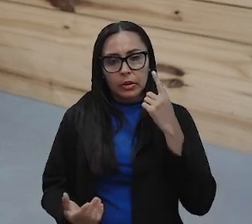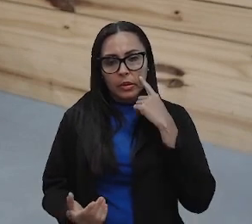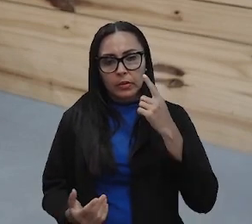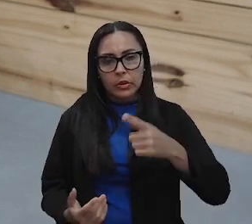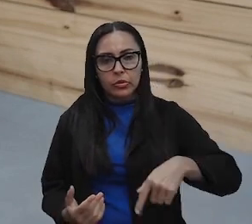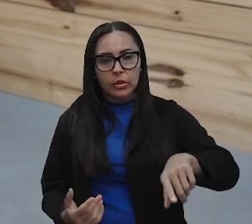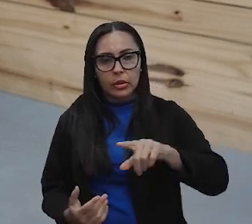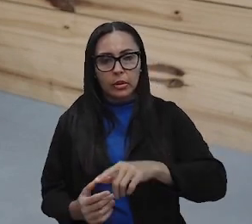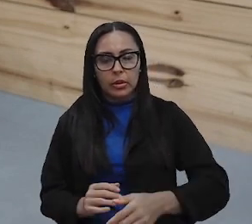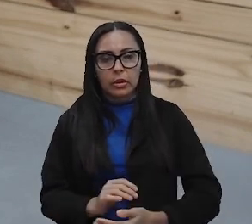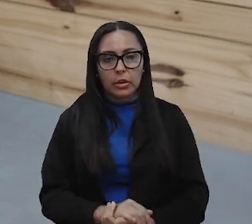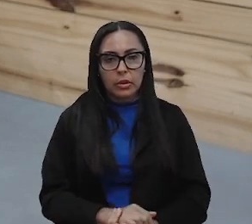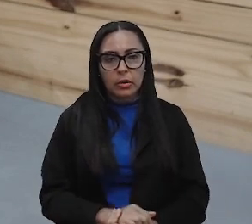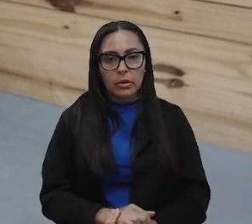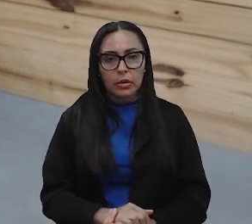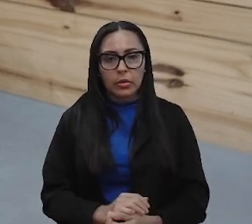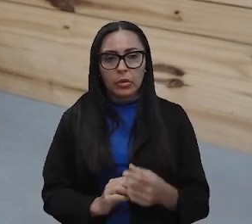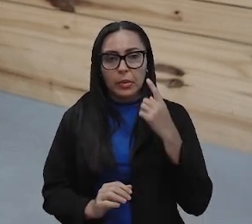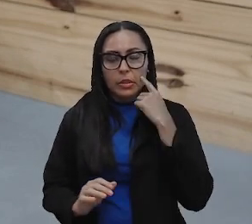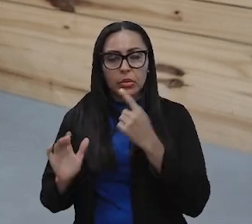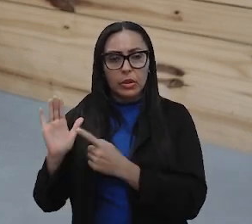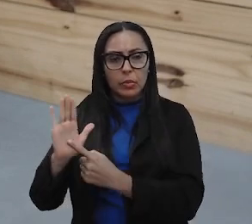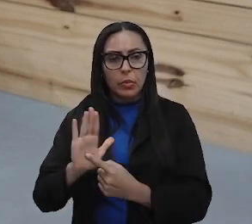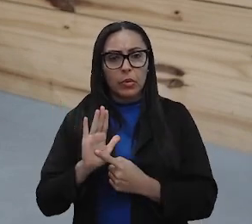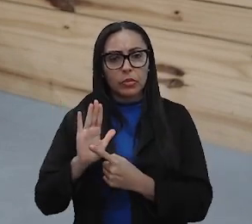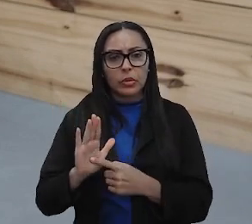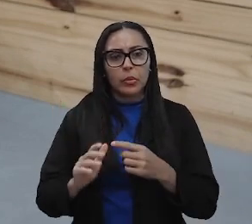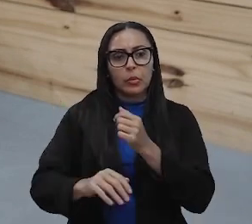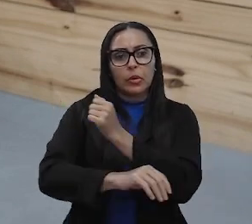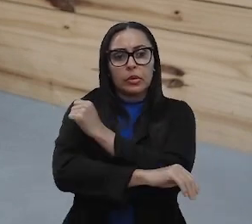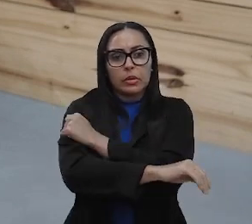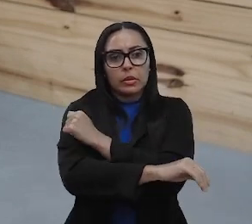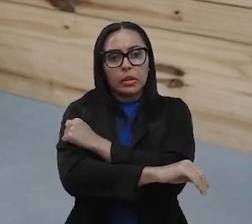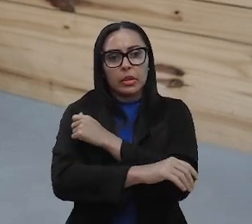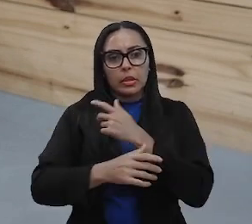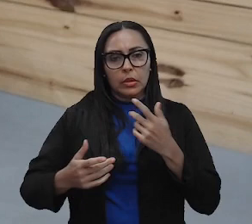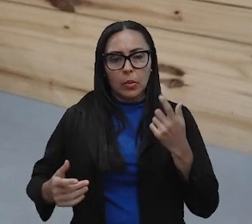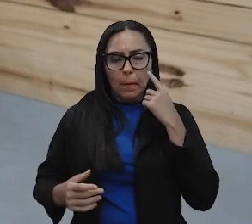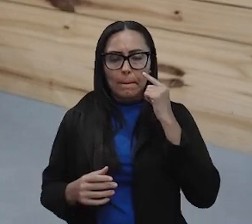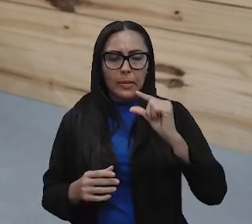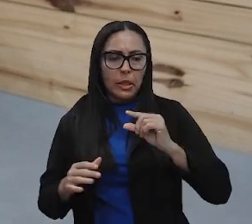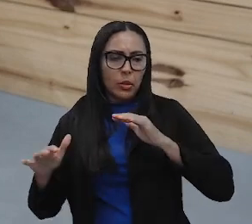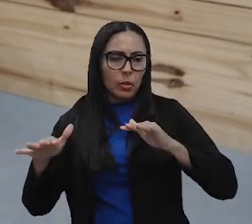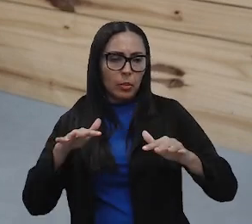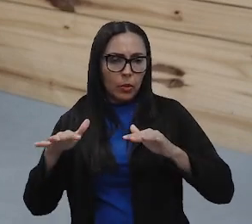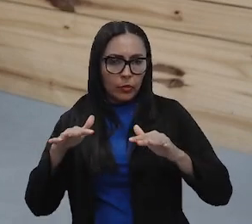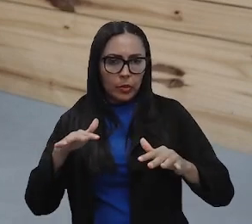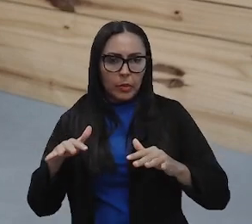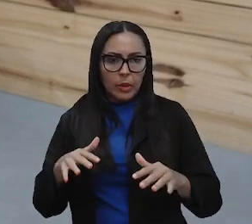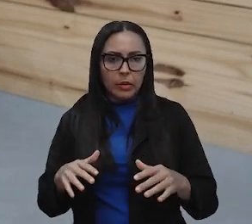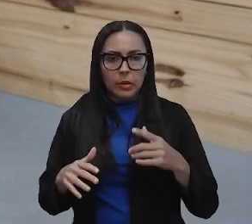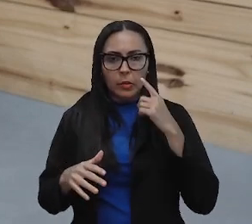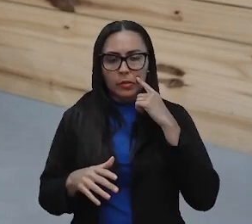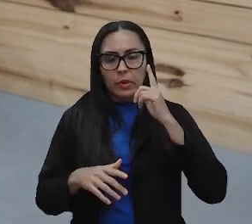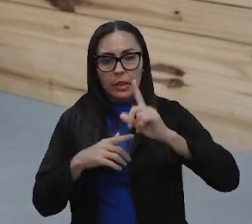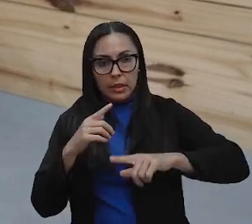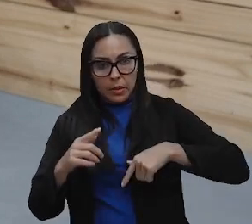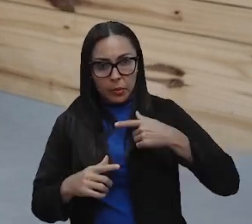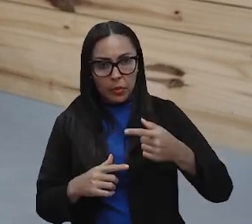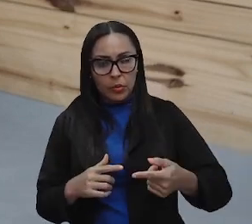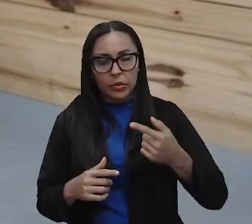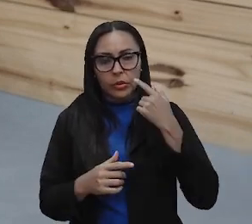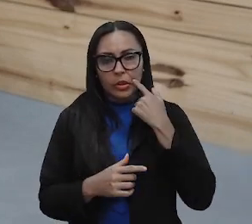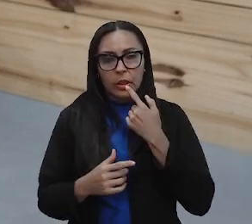luz, teria como a senhora mostrar para o estudante que está assistindo essa videoaula agora um pequeno movimento que ele possa fazer logo após ele, pelo menos, ele